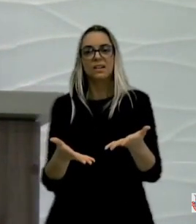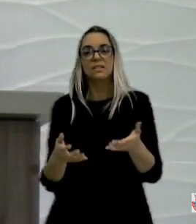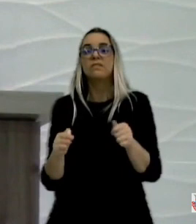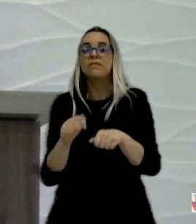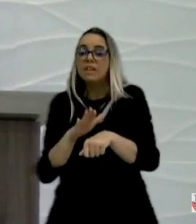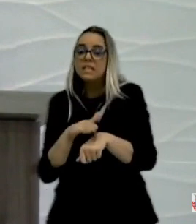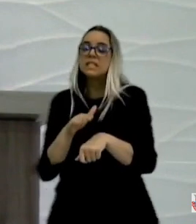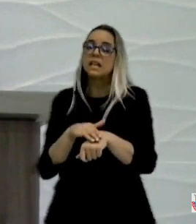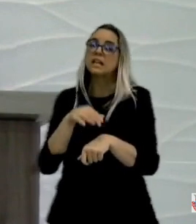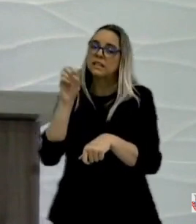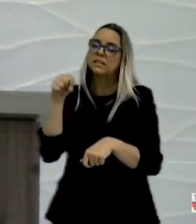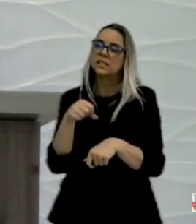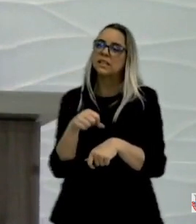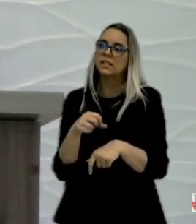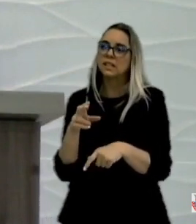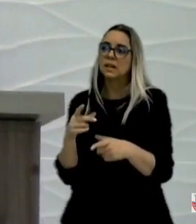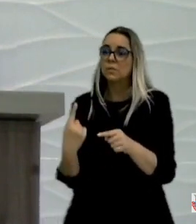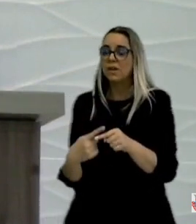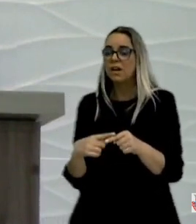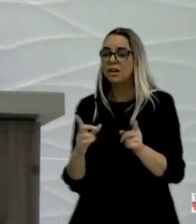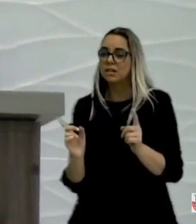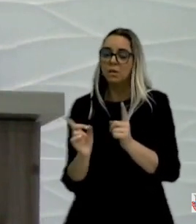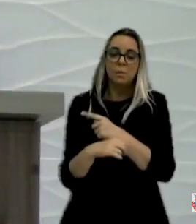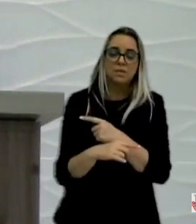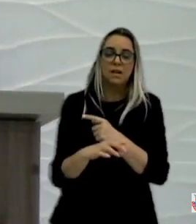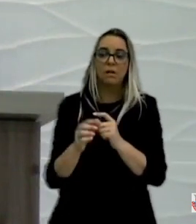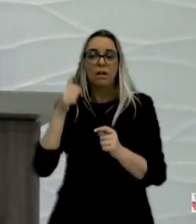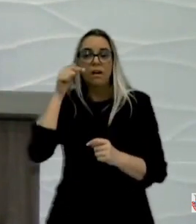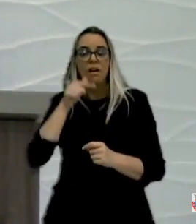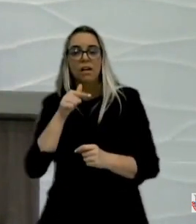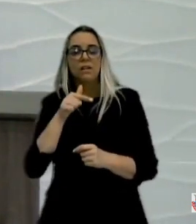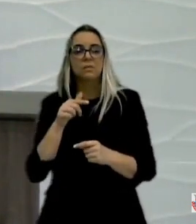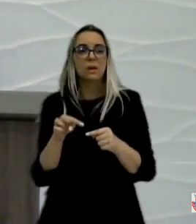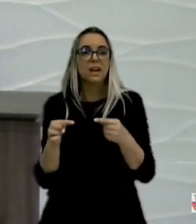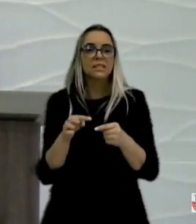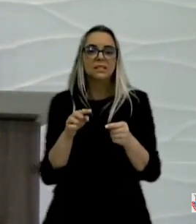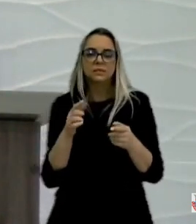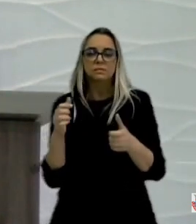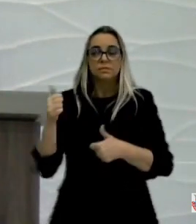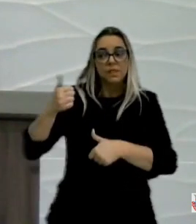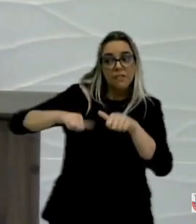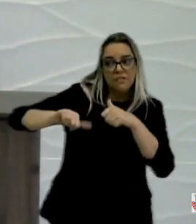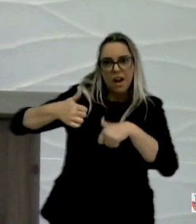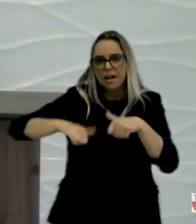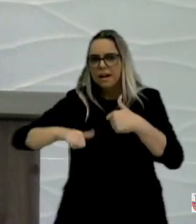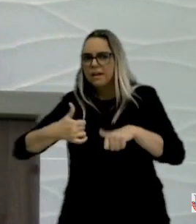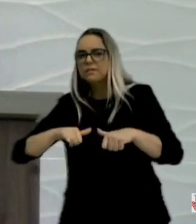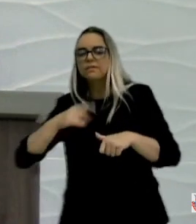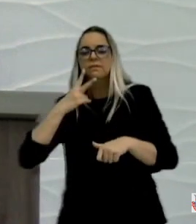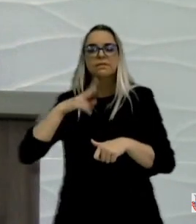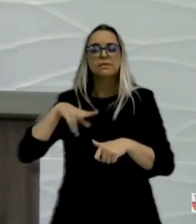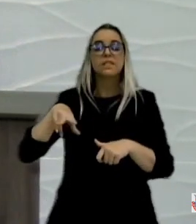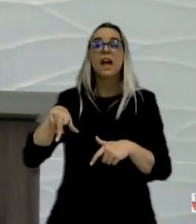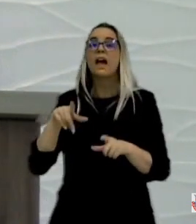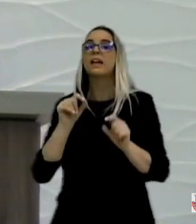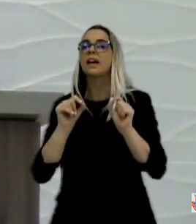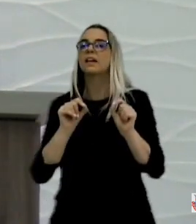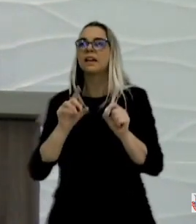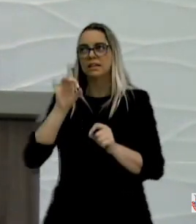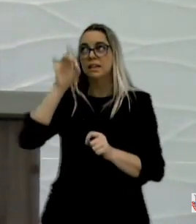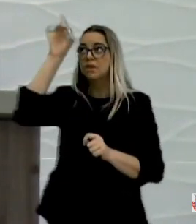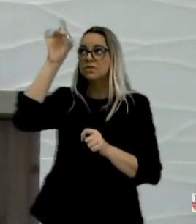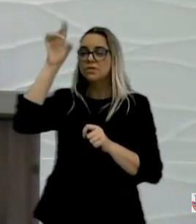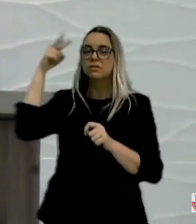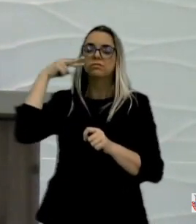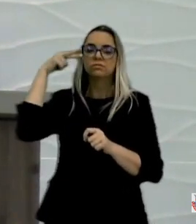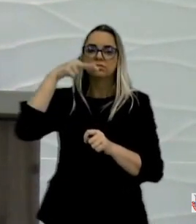Porque querem ganhar de todo jeito. Mas quem vai avaliar é Deus e as pessoas do nosso município.